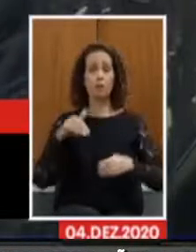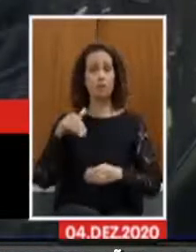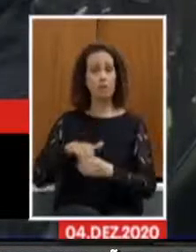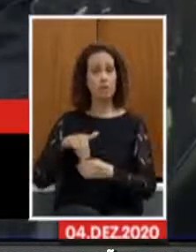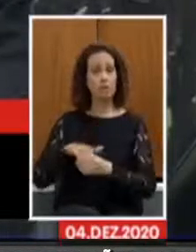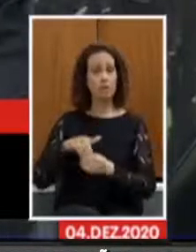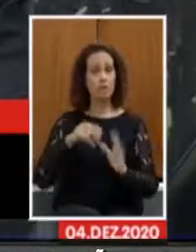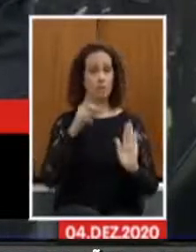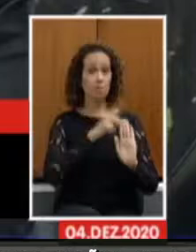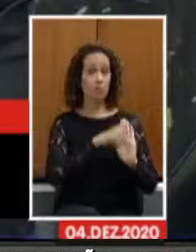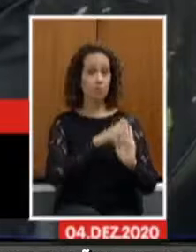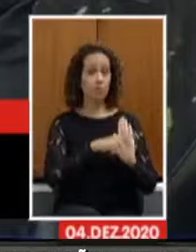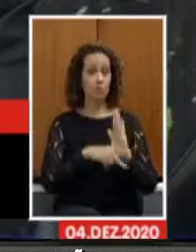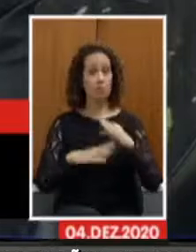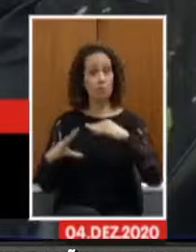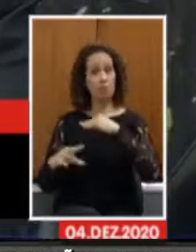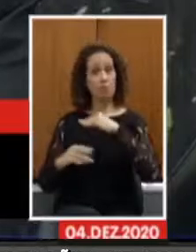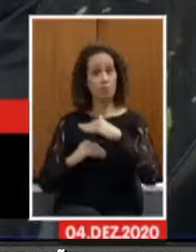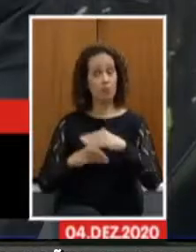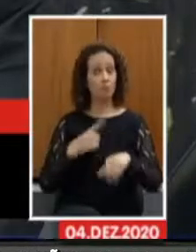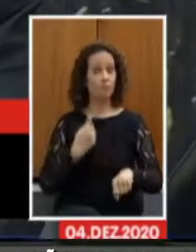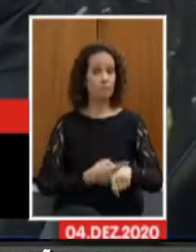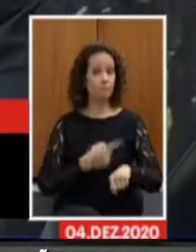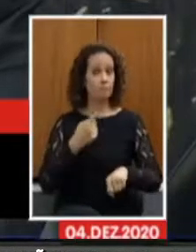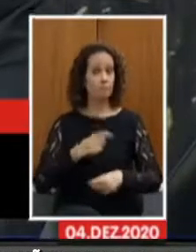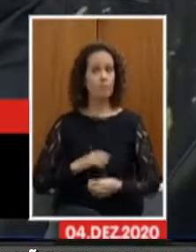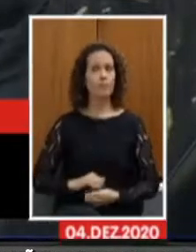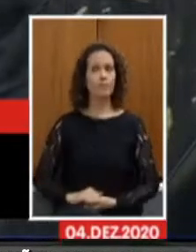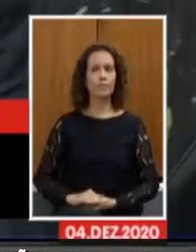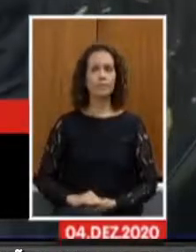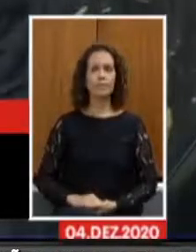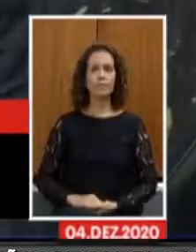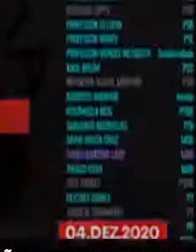o projeto, salvo emenda. Em votação.